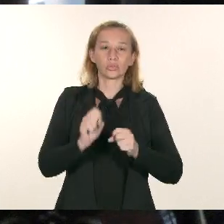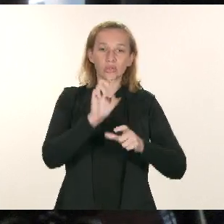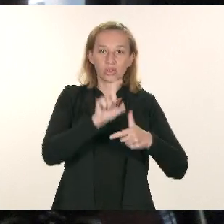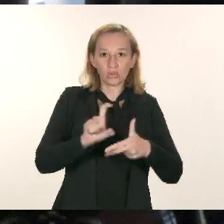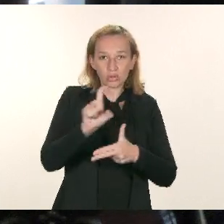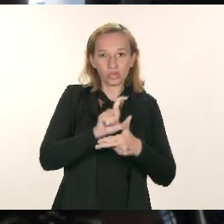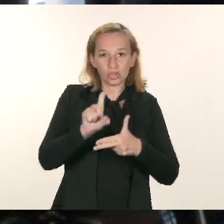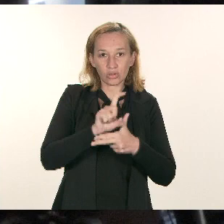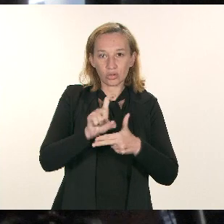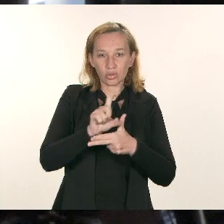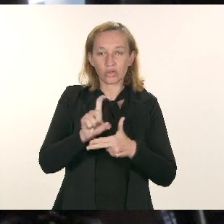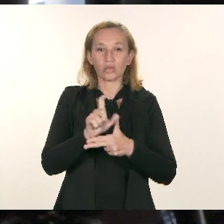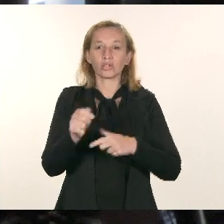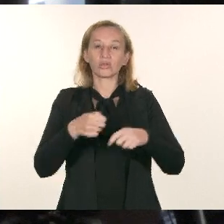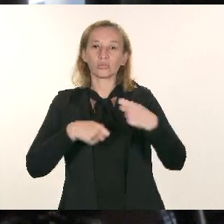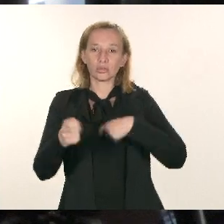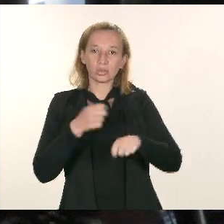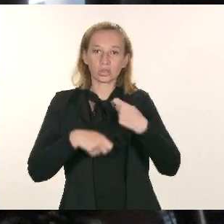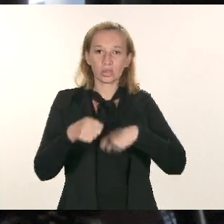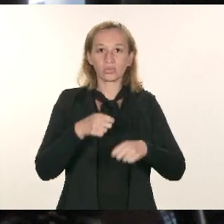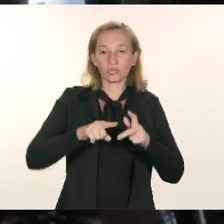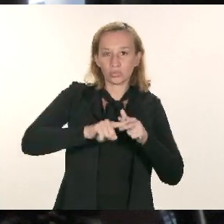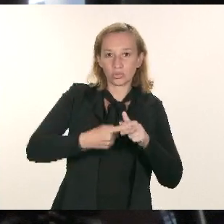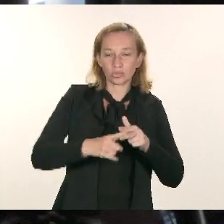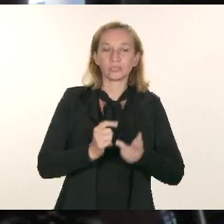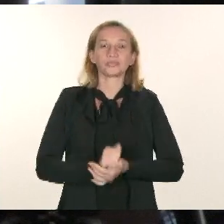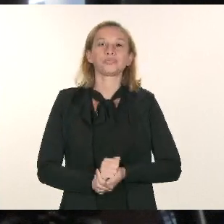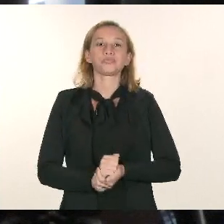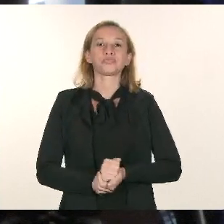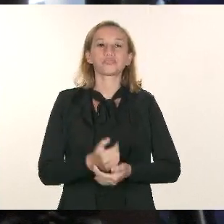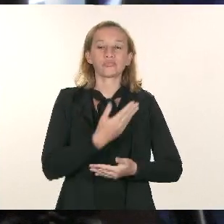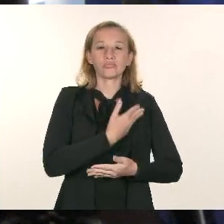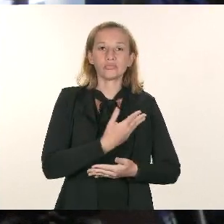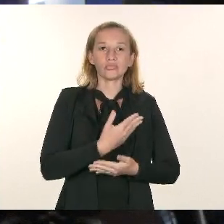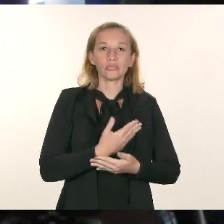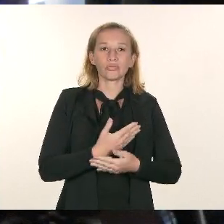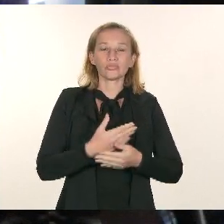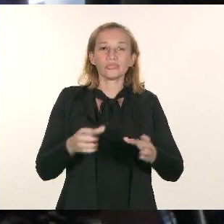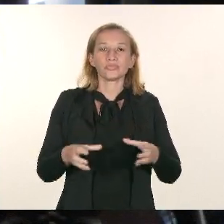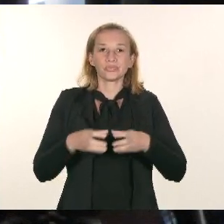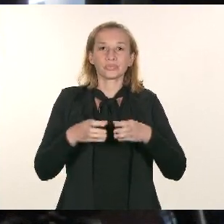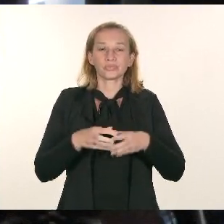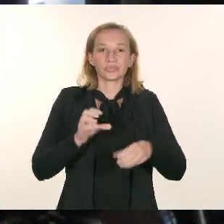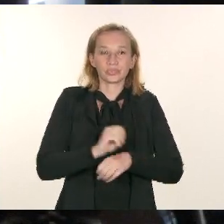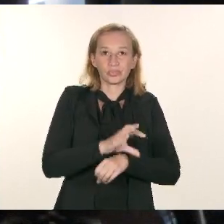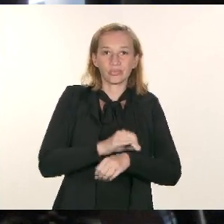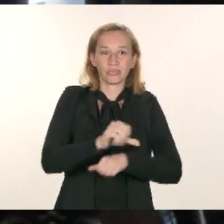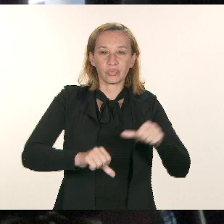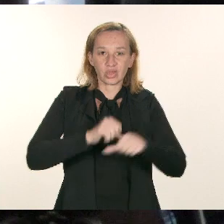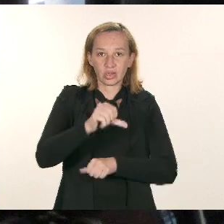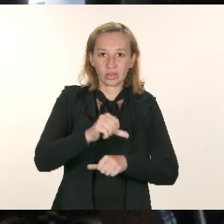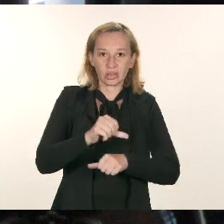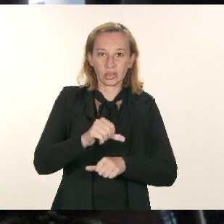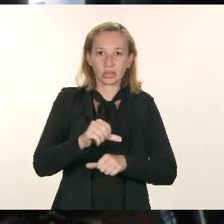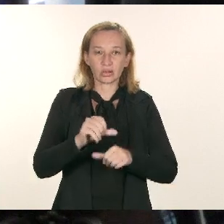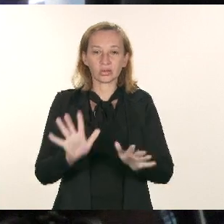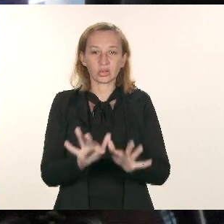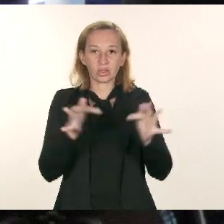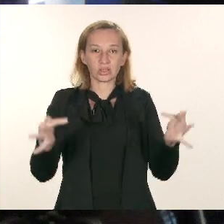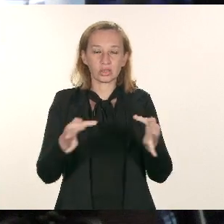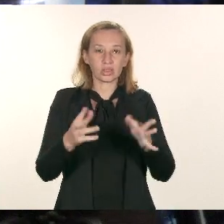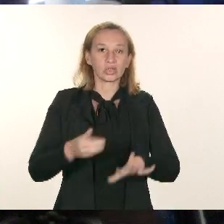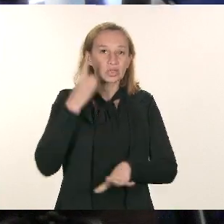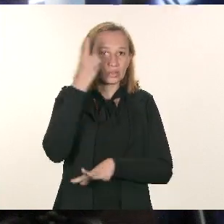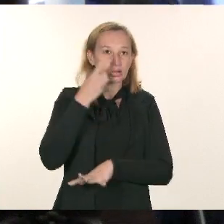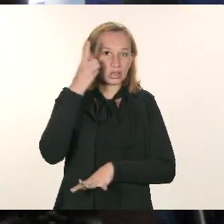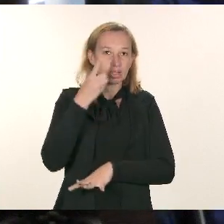gestão, operação, conservação e manutenção. Parecer da Comissão de Indicação Legislativa pela transformação em indicação simples. Relator deputado